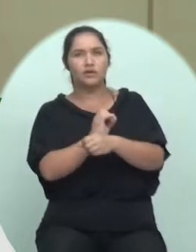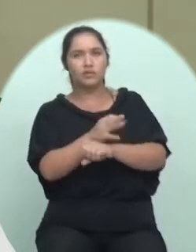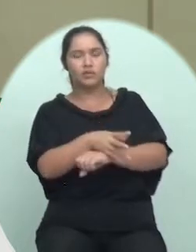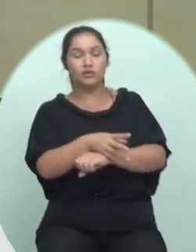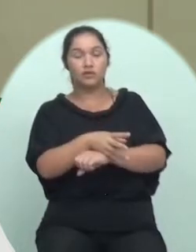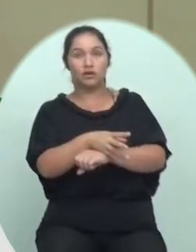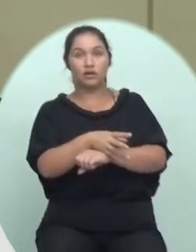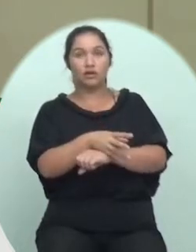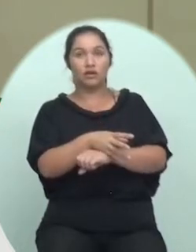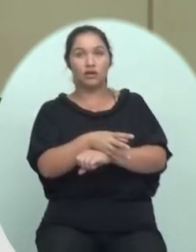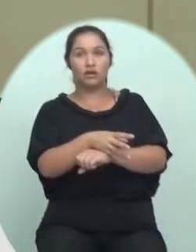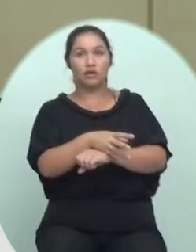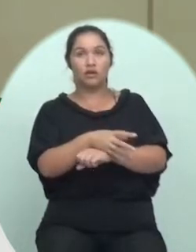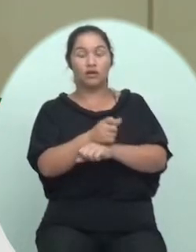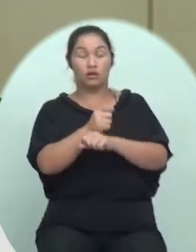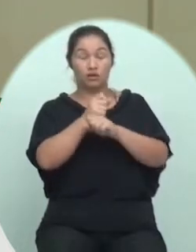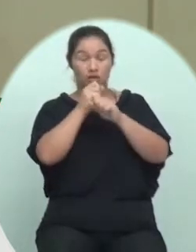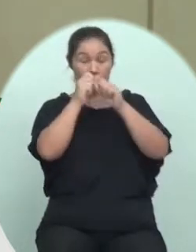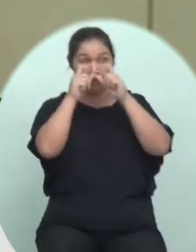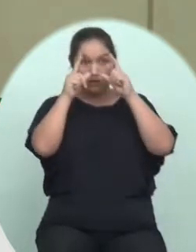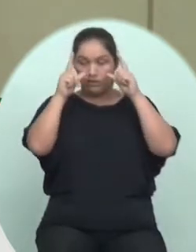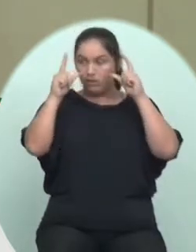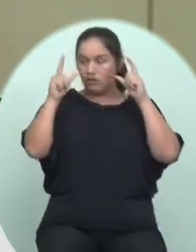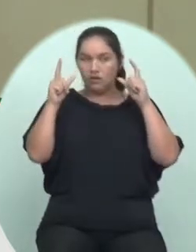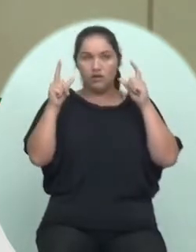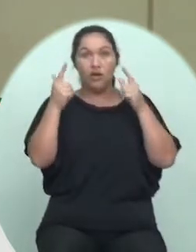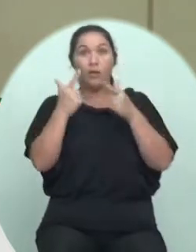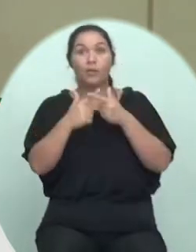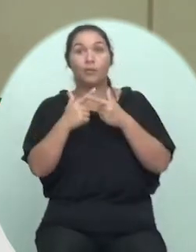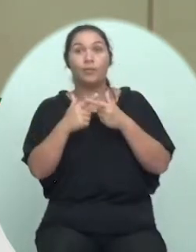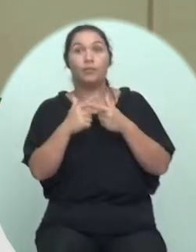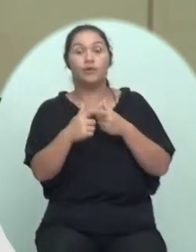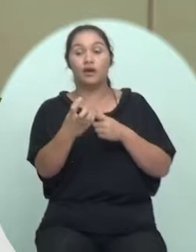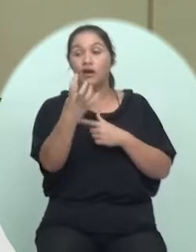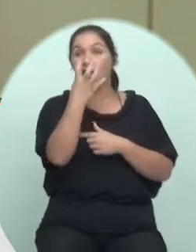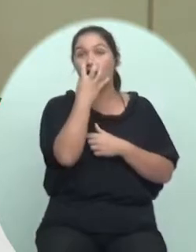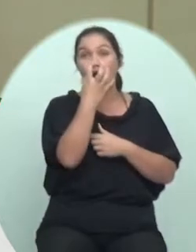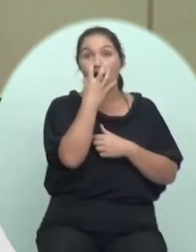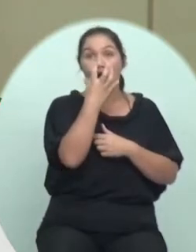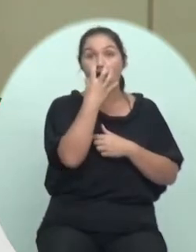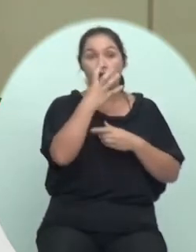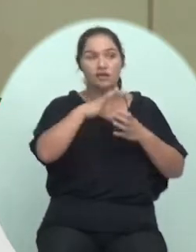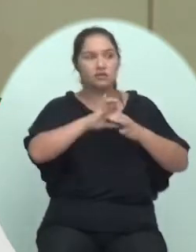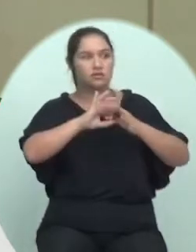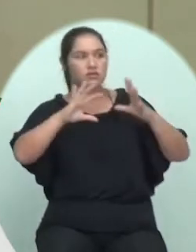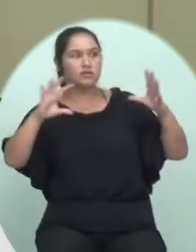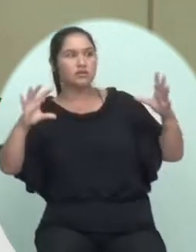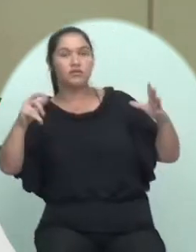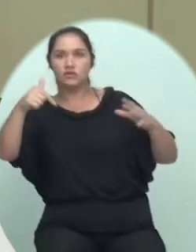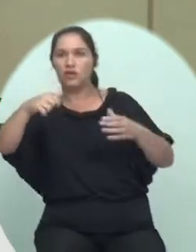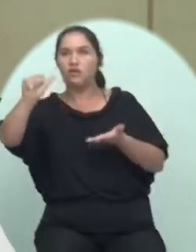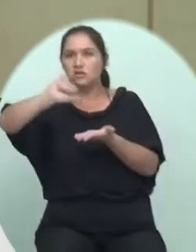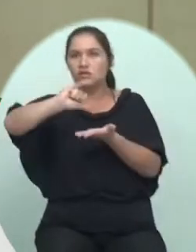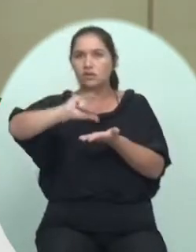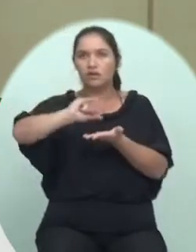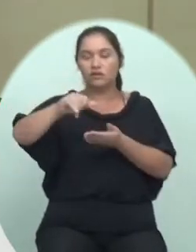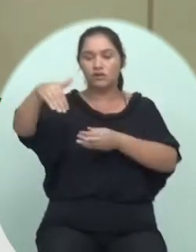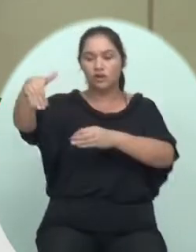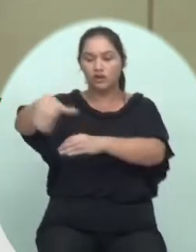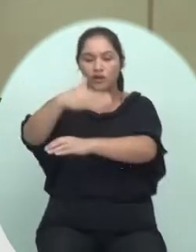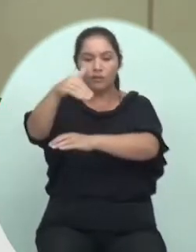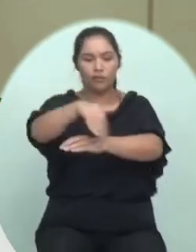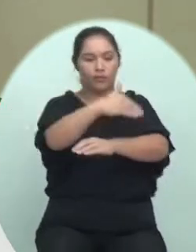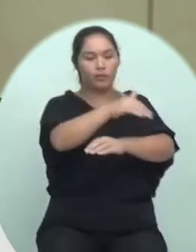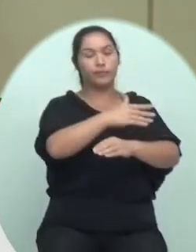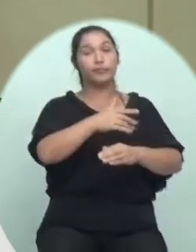uma quantidade de cães solto aqui na área central, né? E ano passado, a